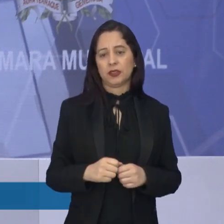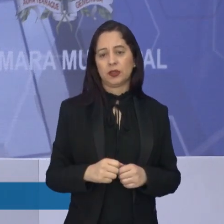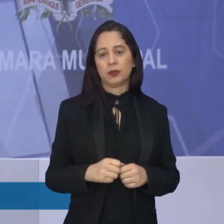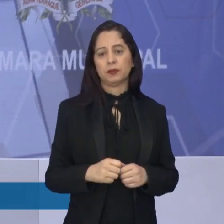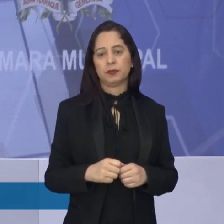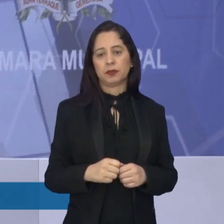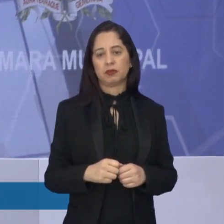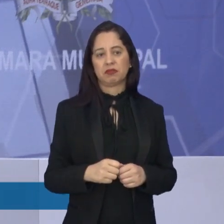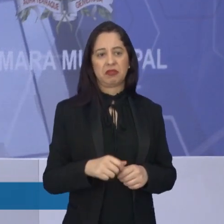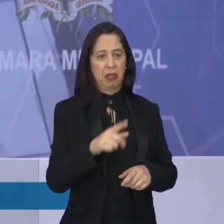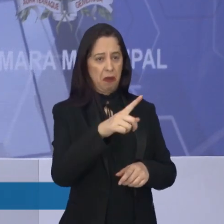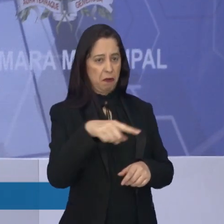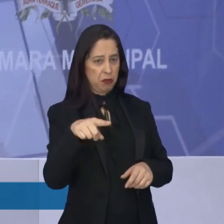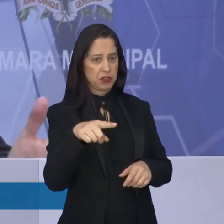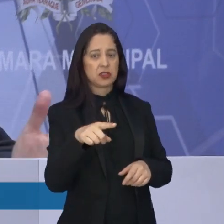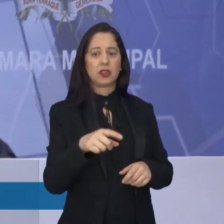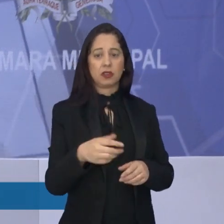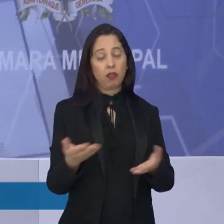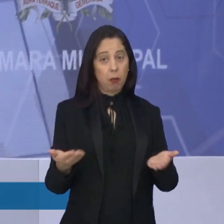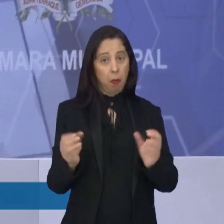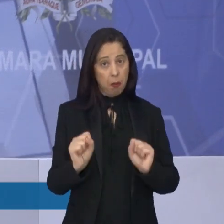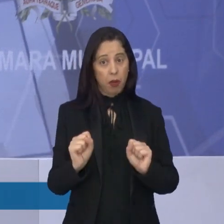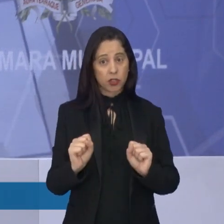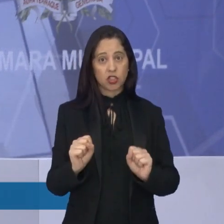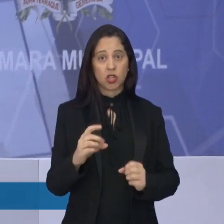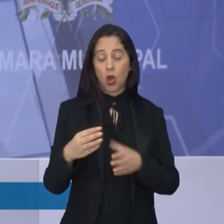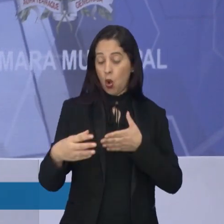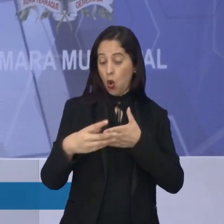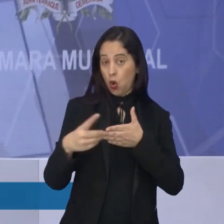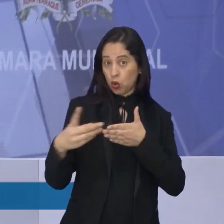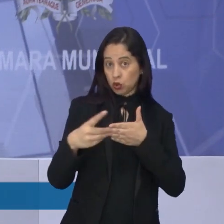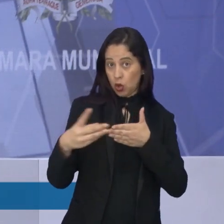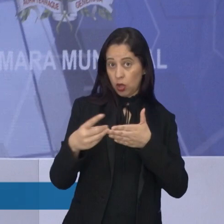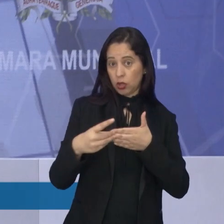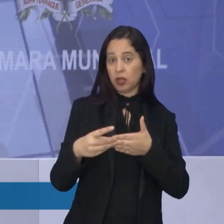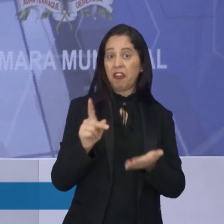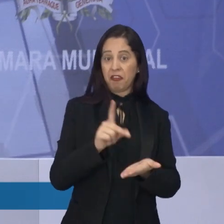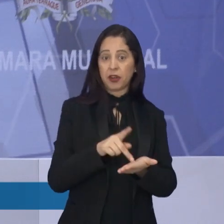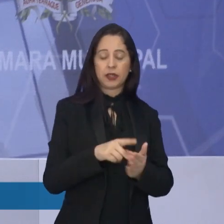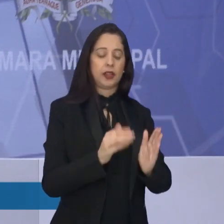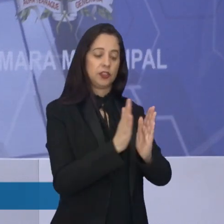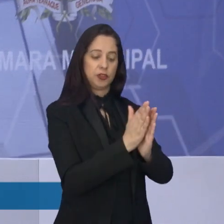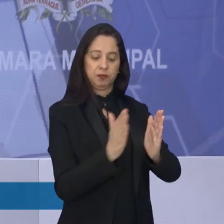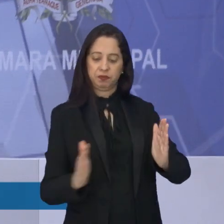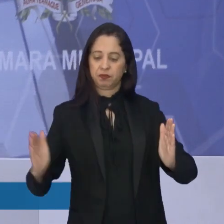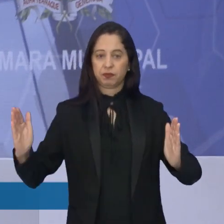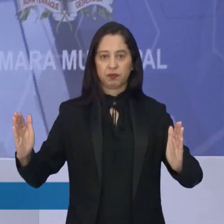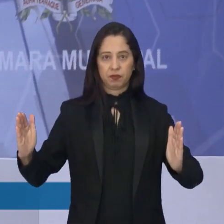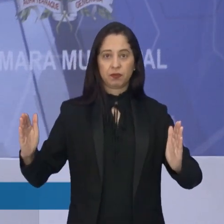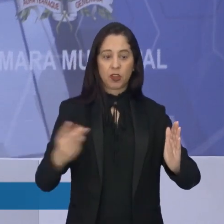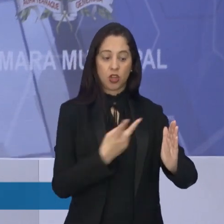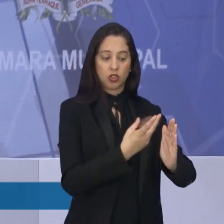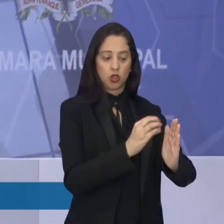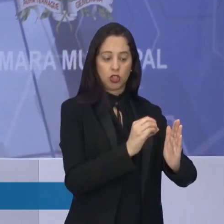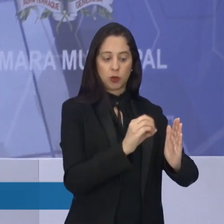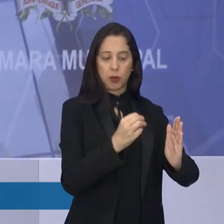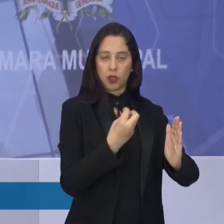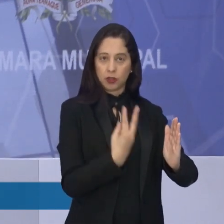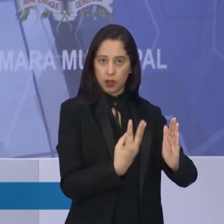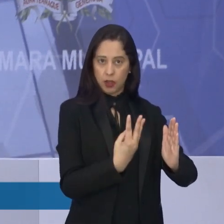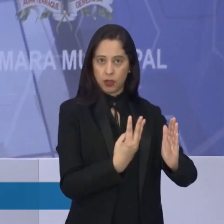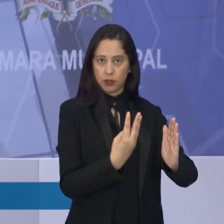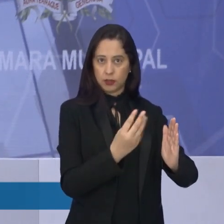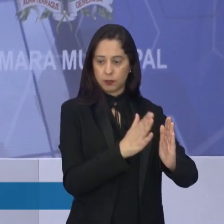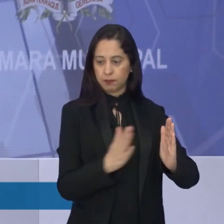comentaristas econômicos da grande mídia? Vamos usar o dólar? Então, de fato, o orçamento do Ministério da Educação entre